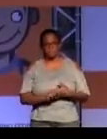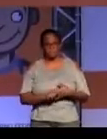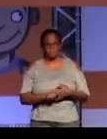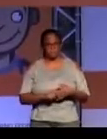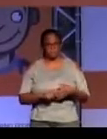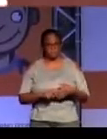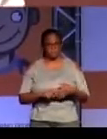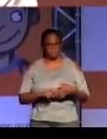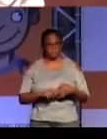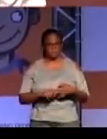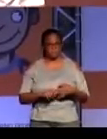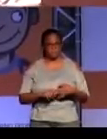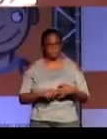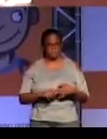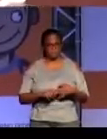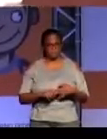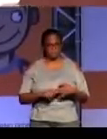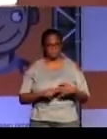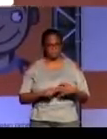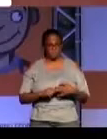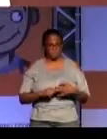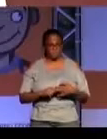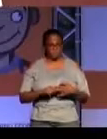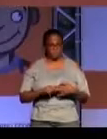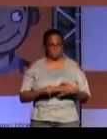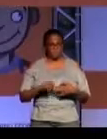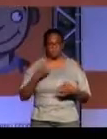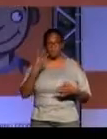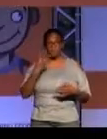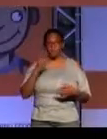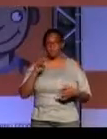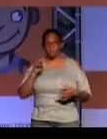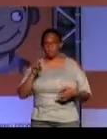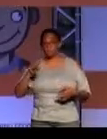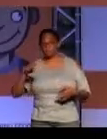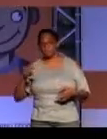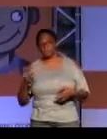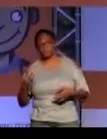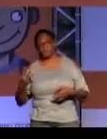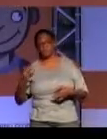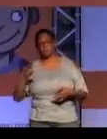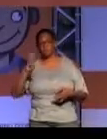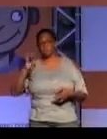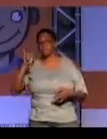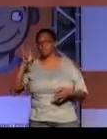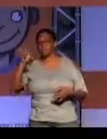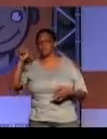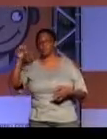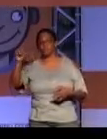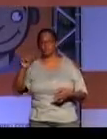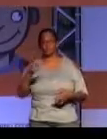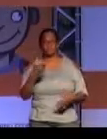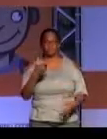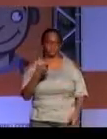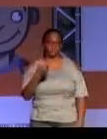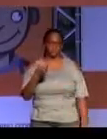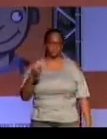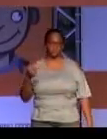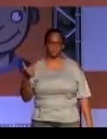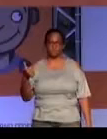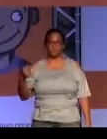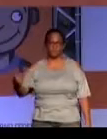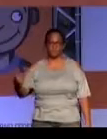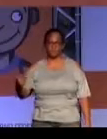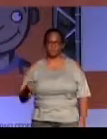mas enfim. Passamos a 4,3 bilhões de reais em